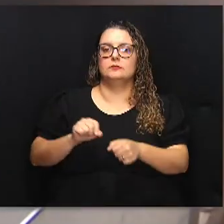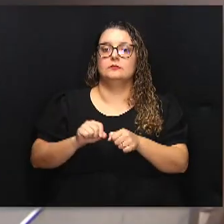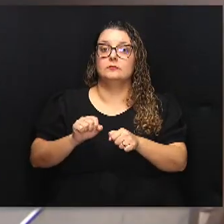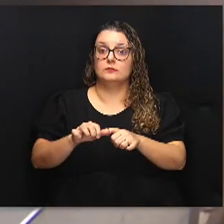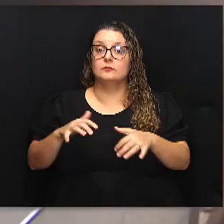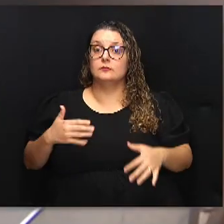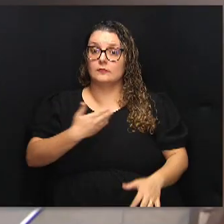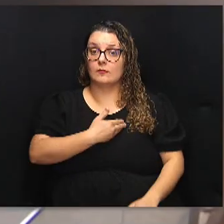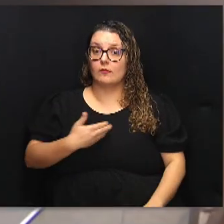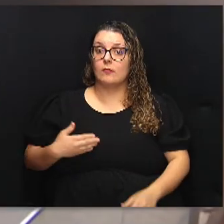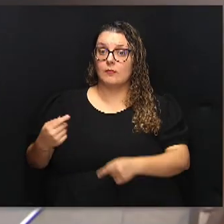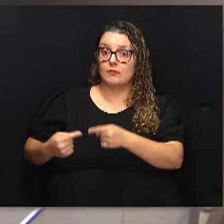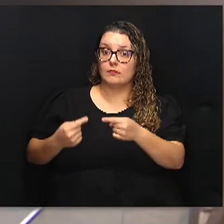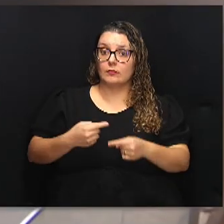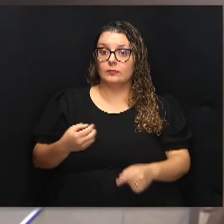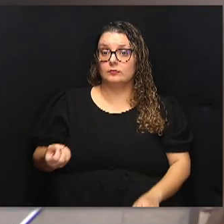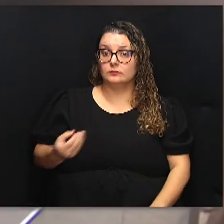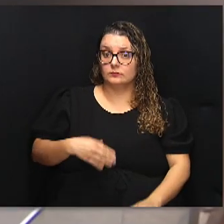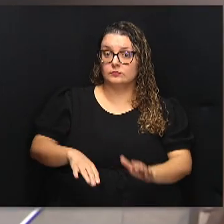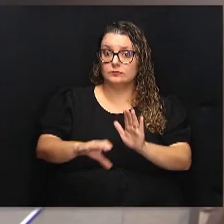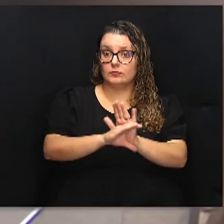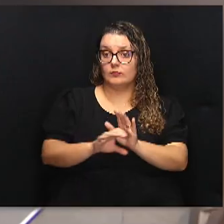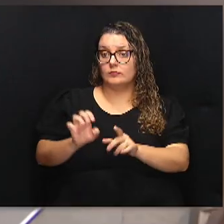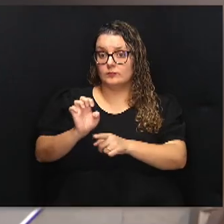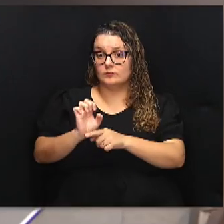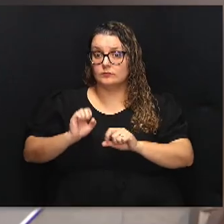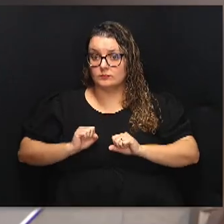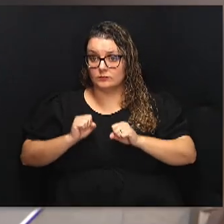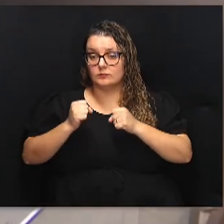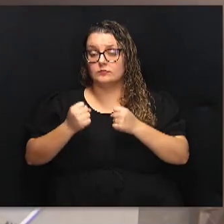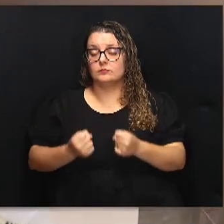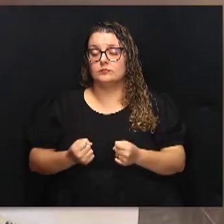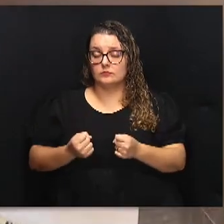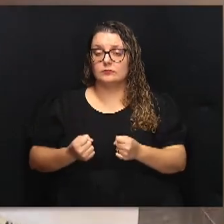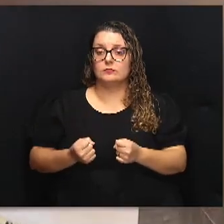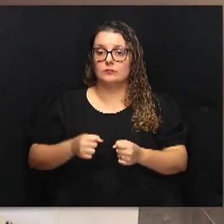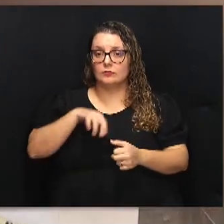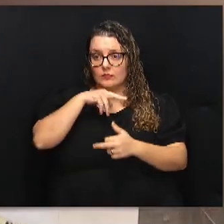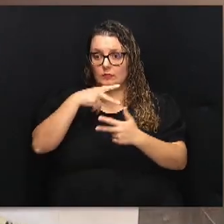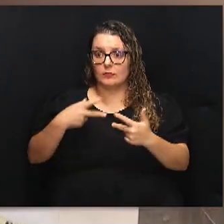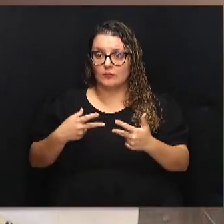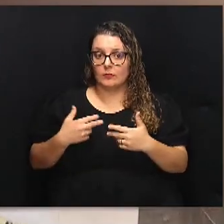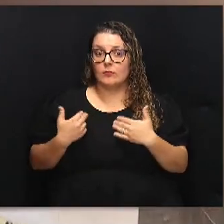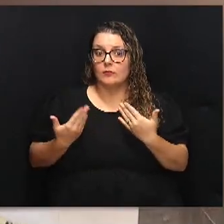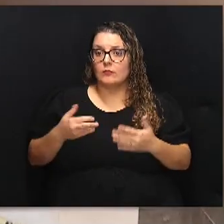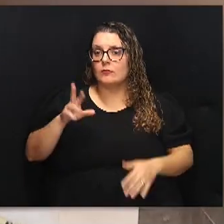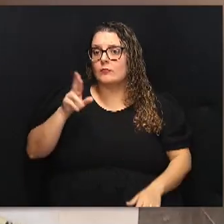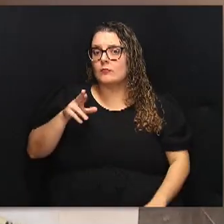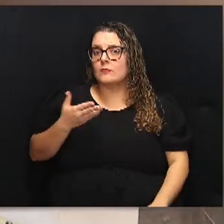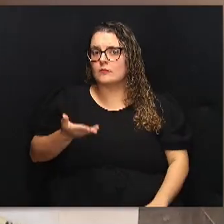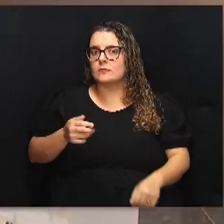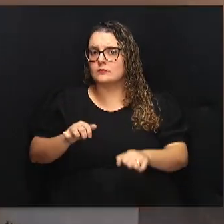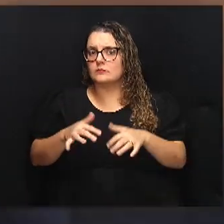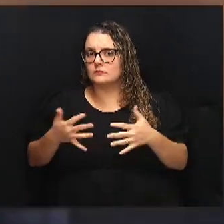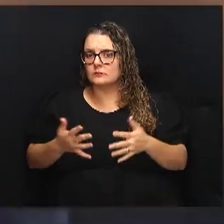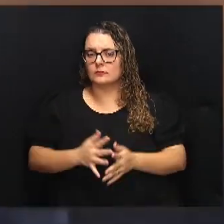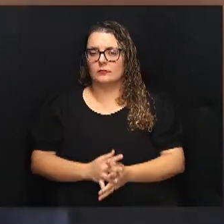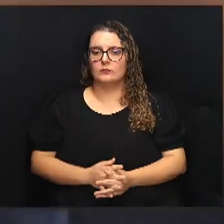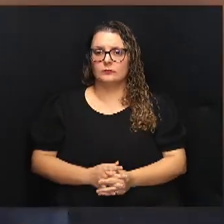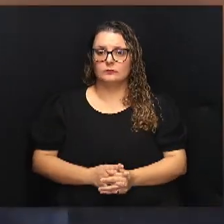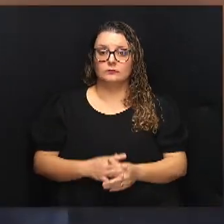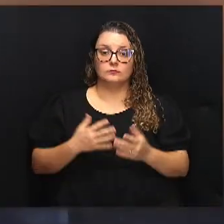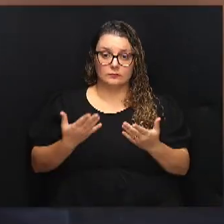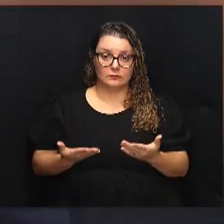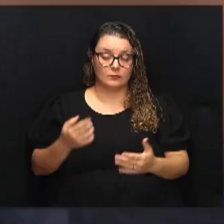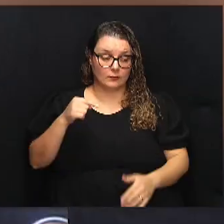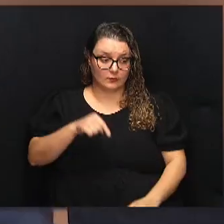pública para a discussão do novo Código Estadual de Defesa do Animal. Qual que foi o motivo dessa audiência? Então,